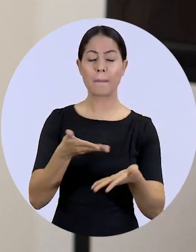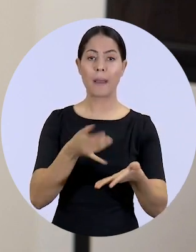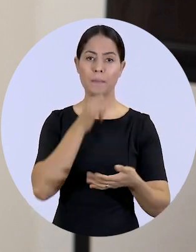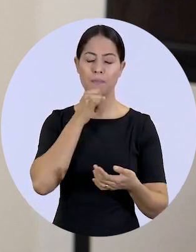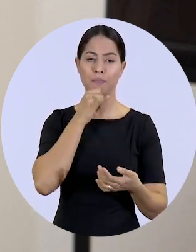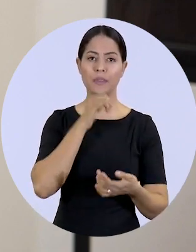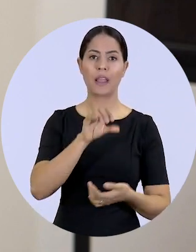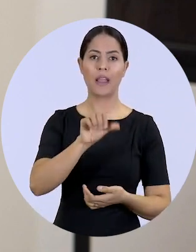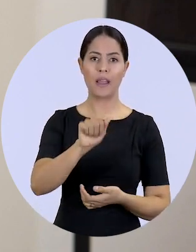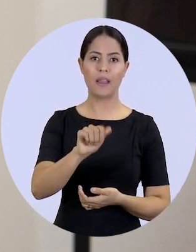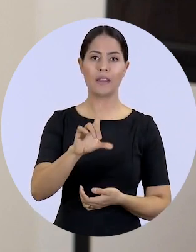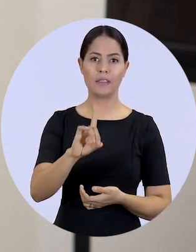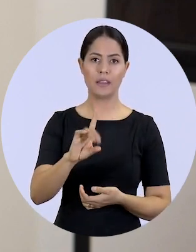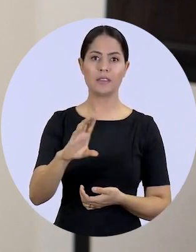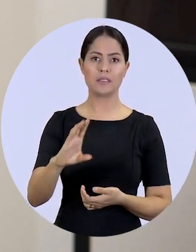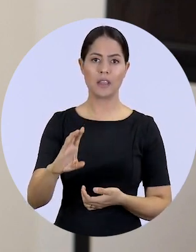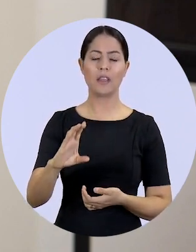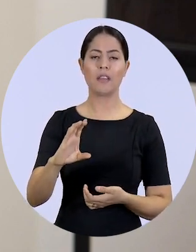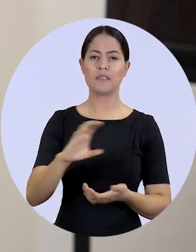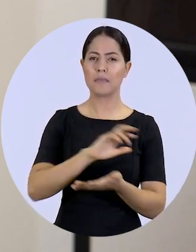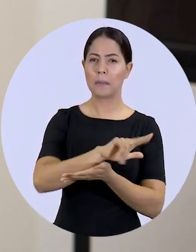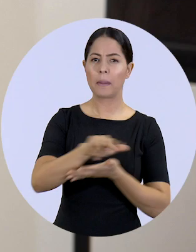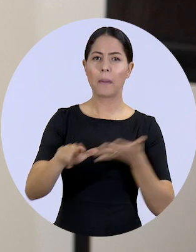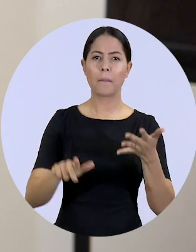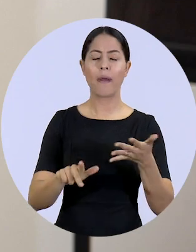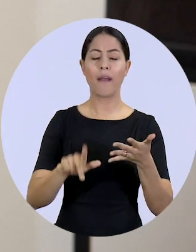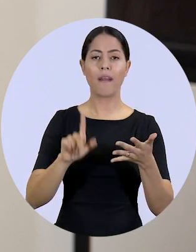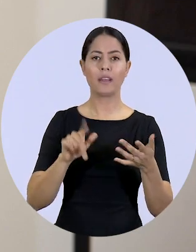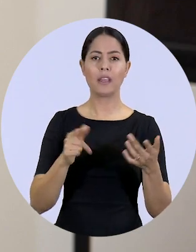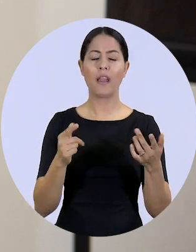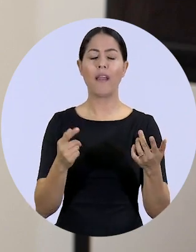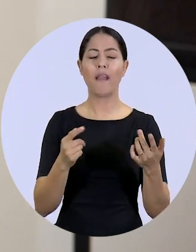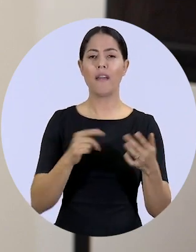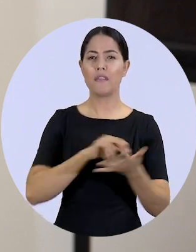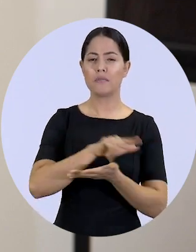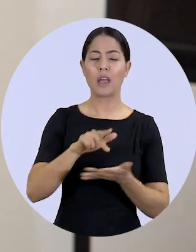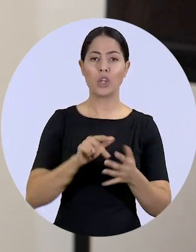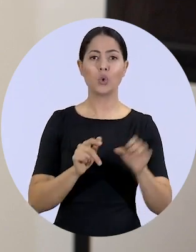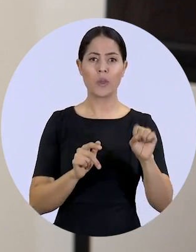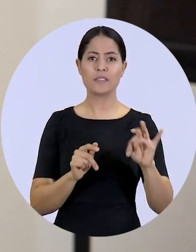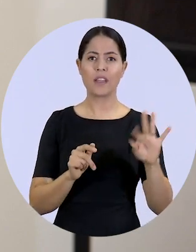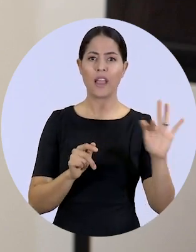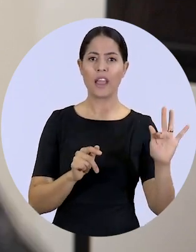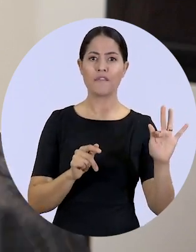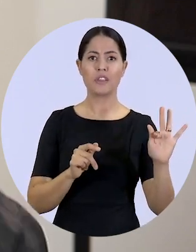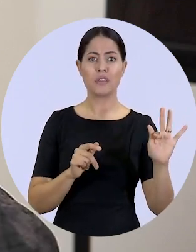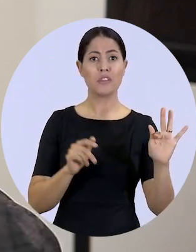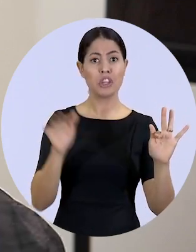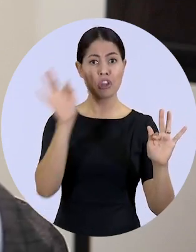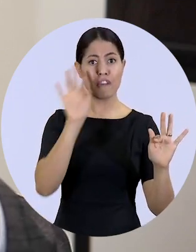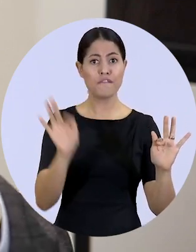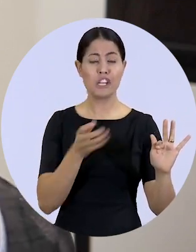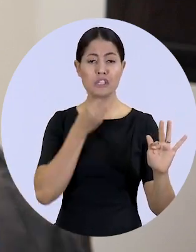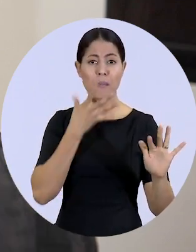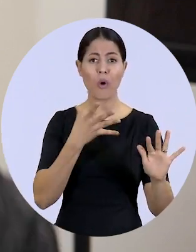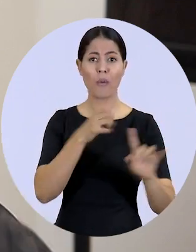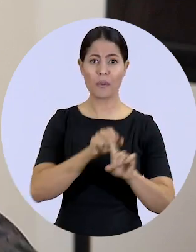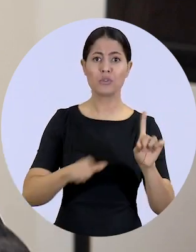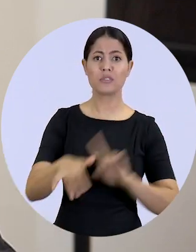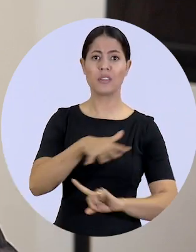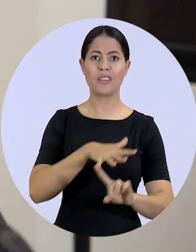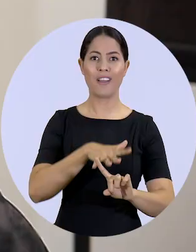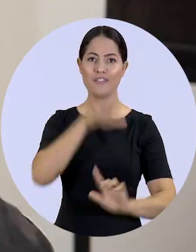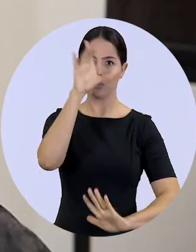Essas ADCs mesmo, ação direta de constitucionalidade, que nós defendemos com êxito, felizmente, do Supremo, êxito, felizmente, para a sociedade. Foi uma vitória